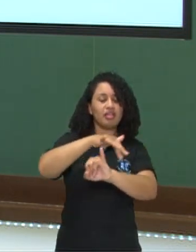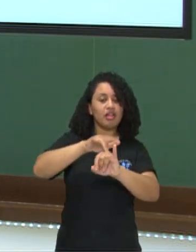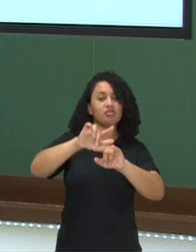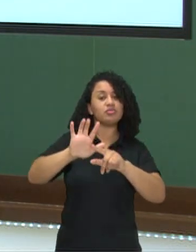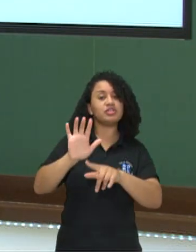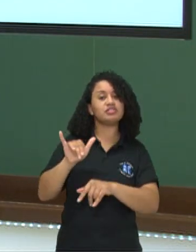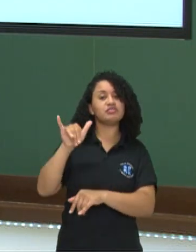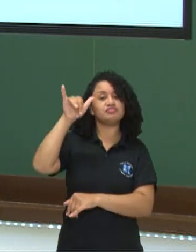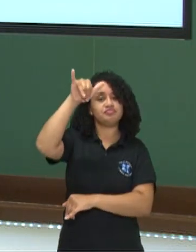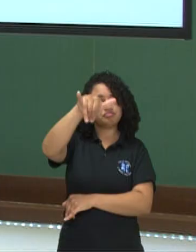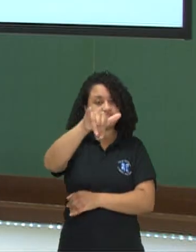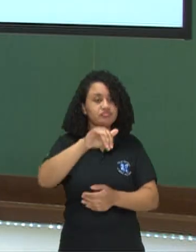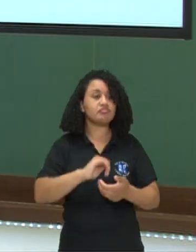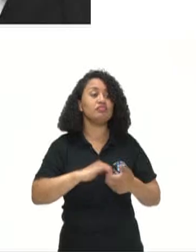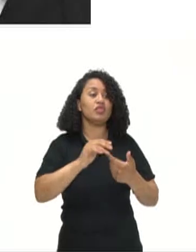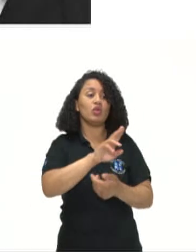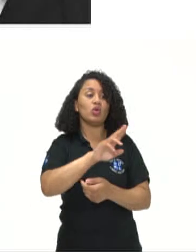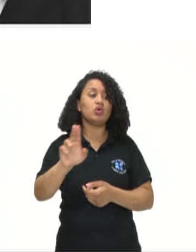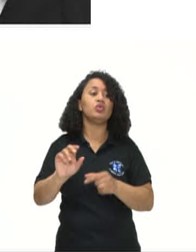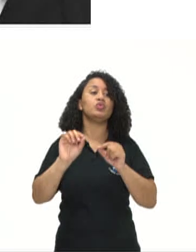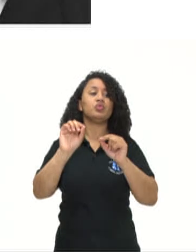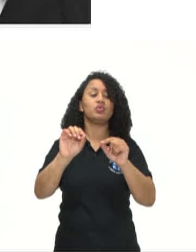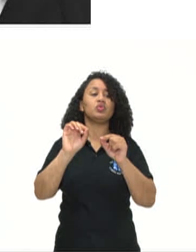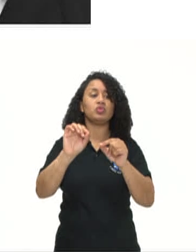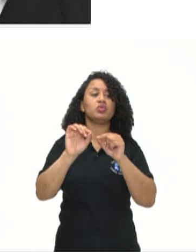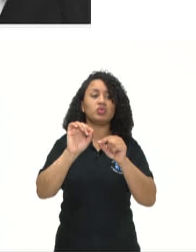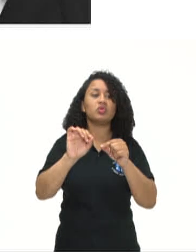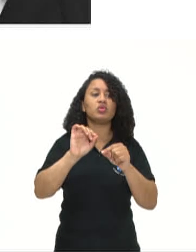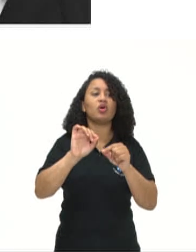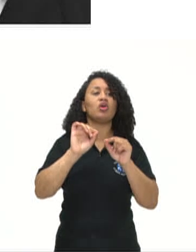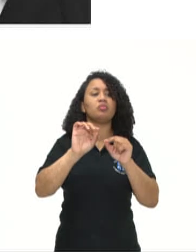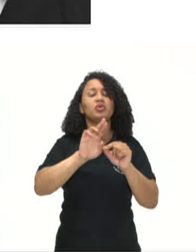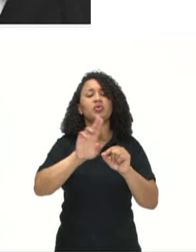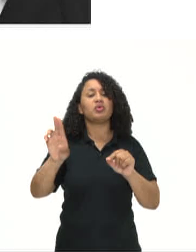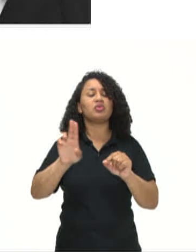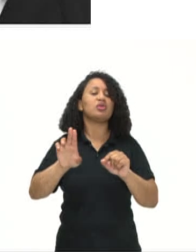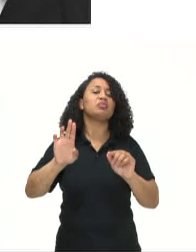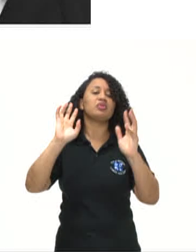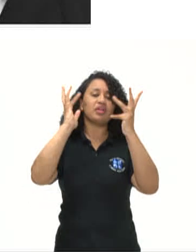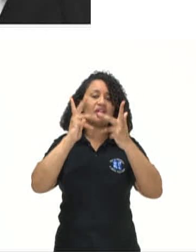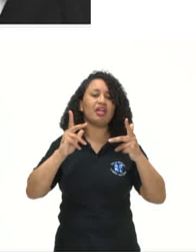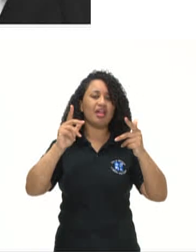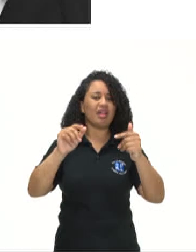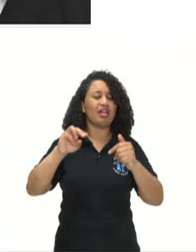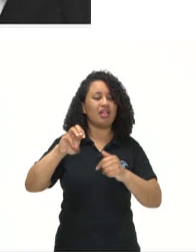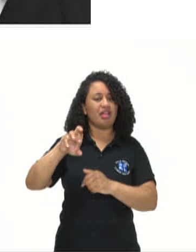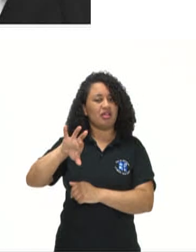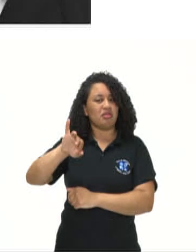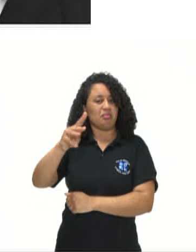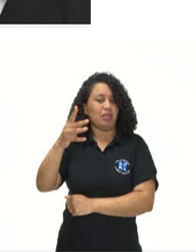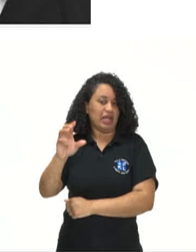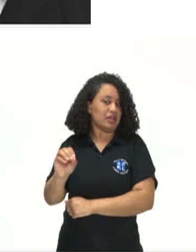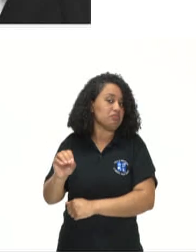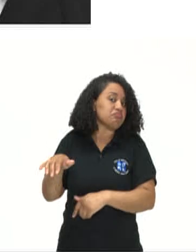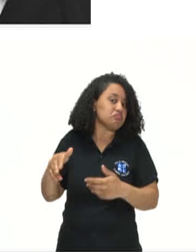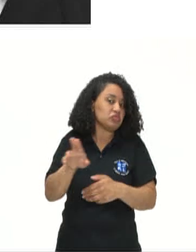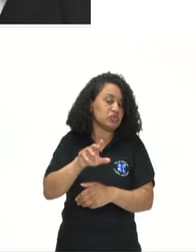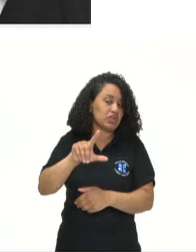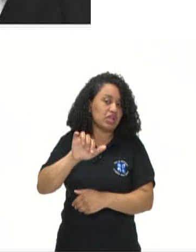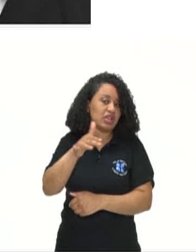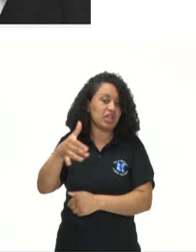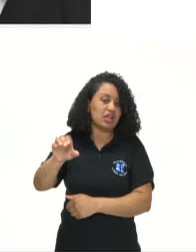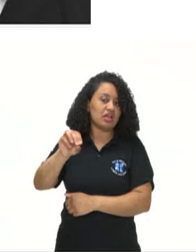aérea. Essa operação foi chamada de Operação Leão Marinho. Então chamada pela Alemanha de Operação Leão Marinho.